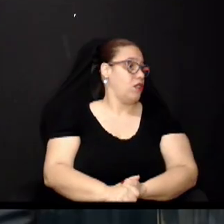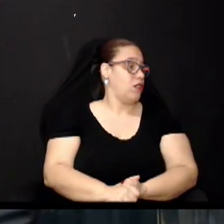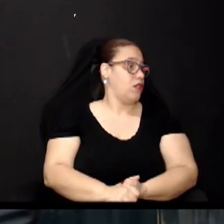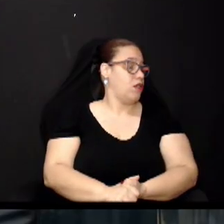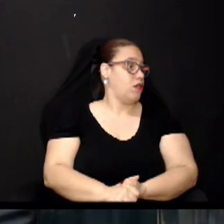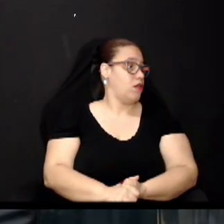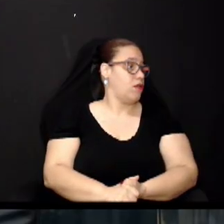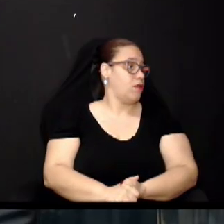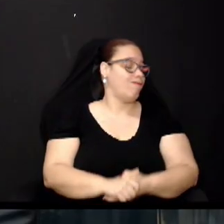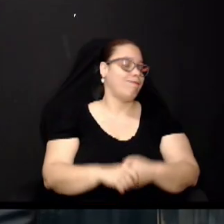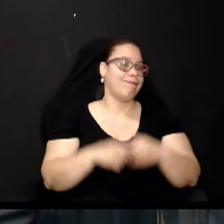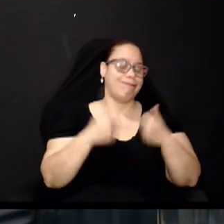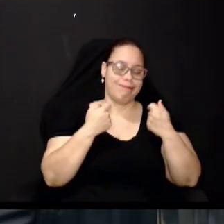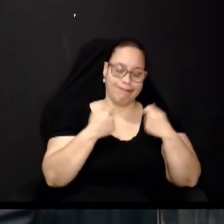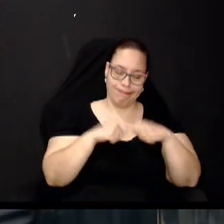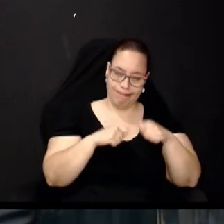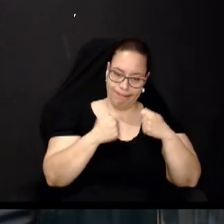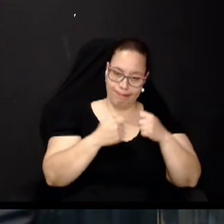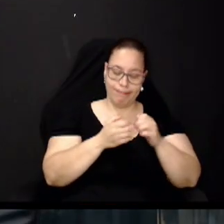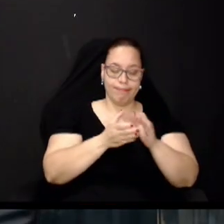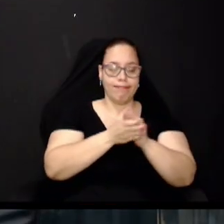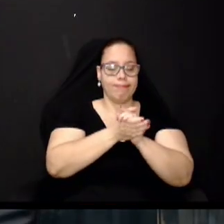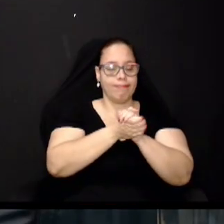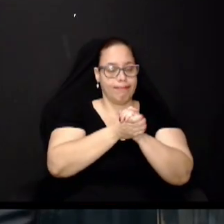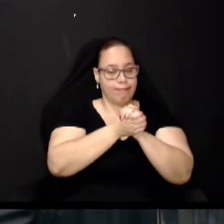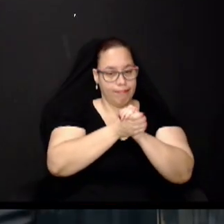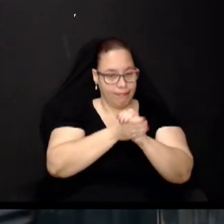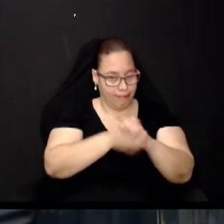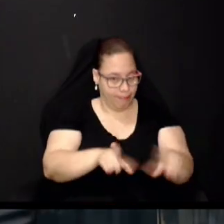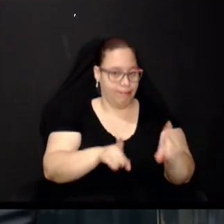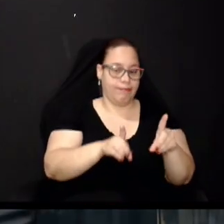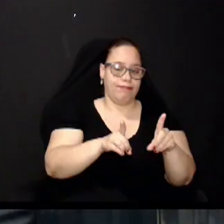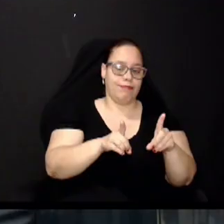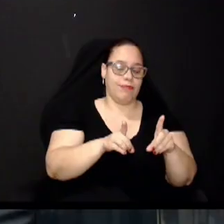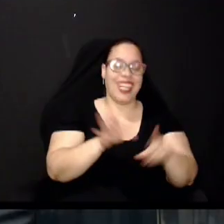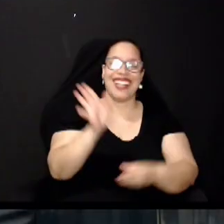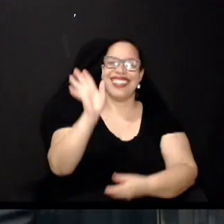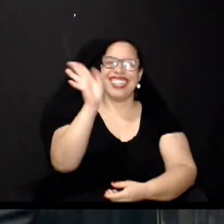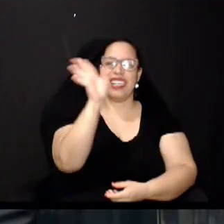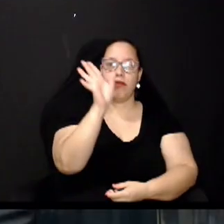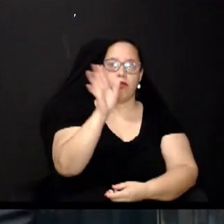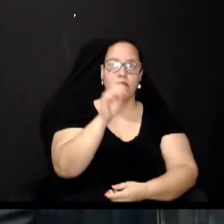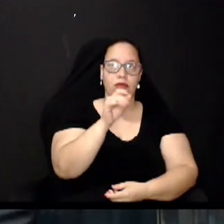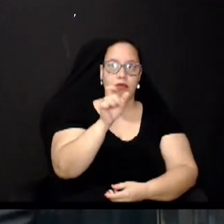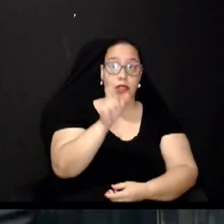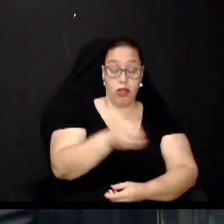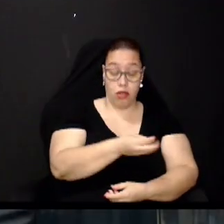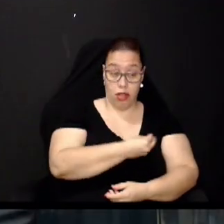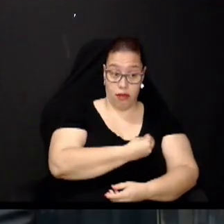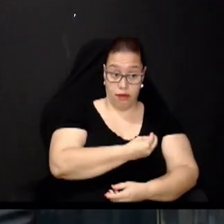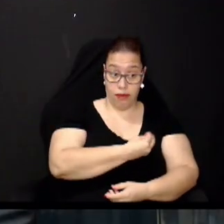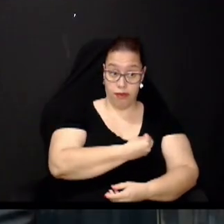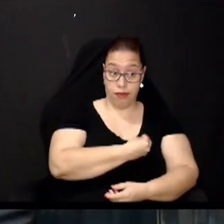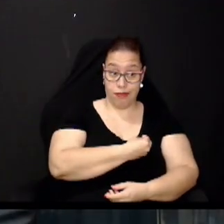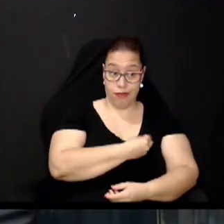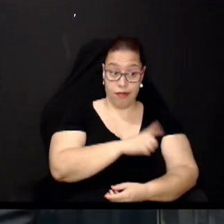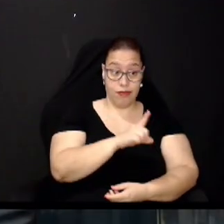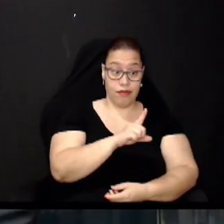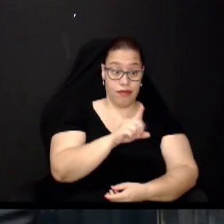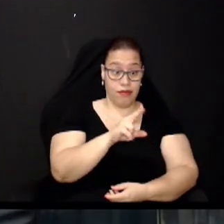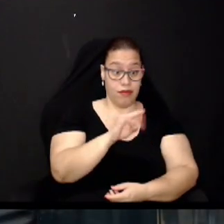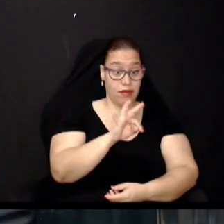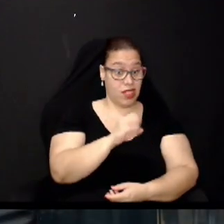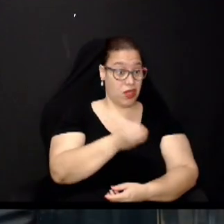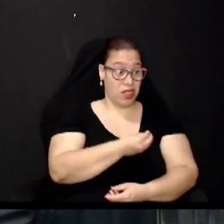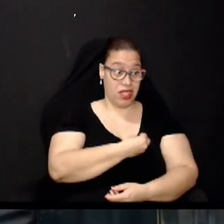precisa, a separação é se despedir de alguém em vida, né? É um luto, é ter que matar alguém que está vivo